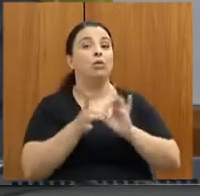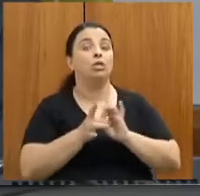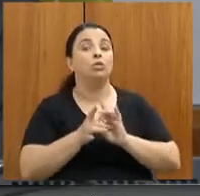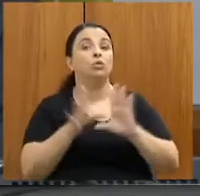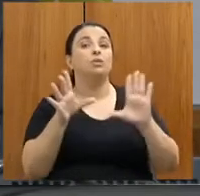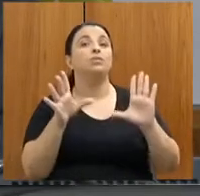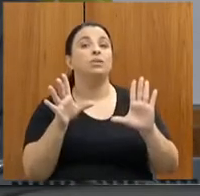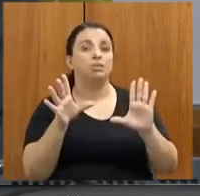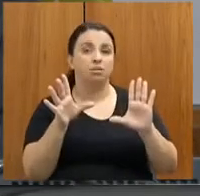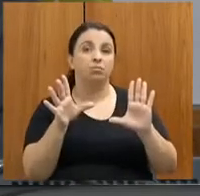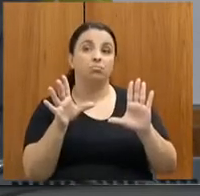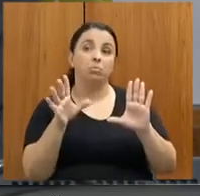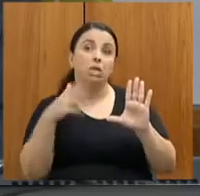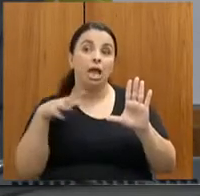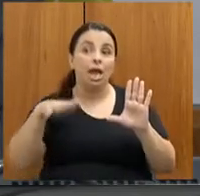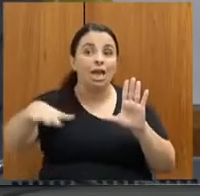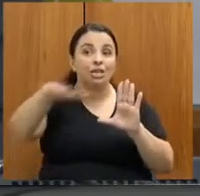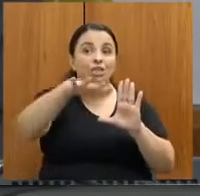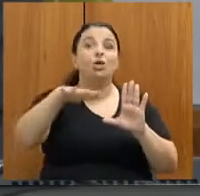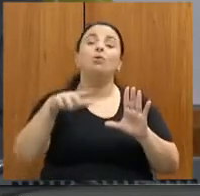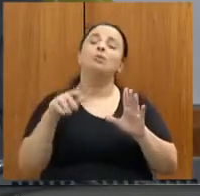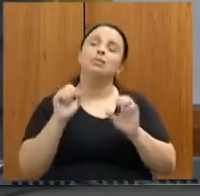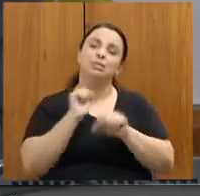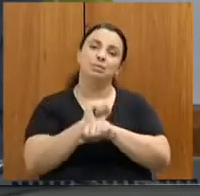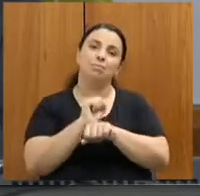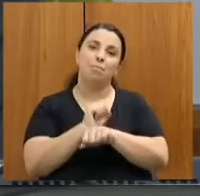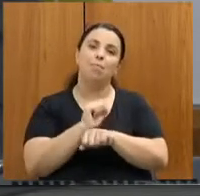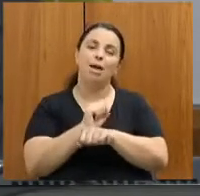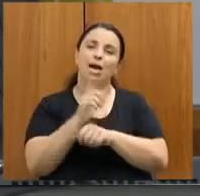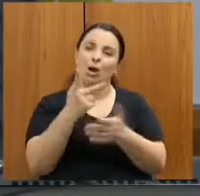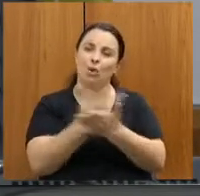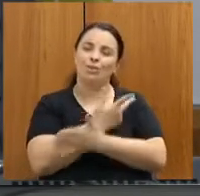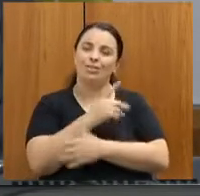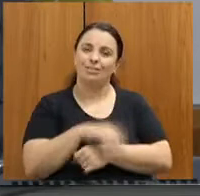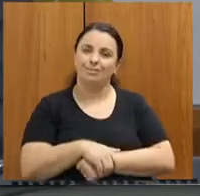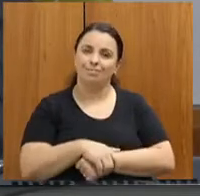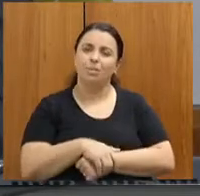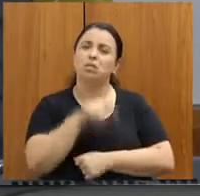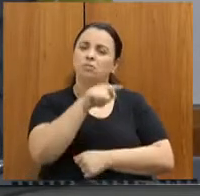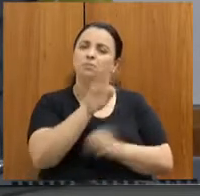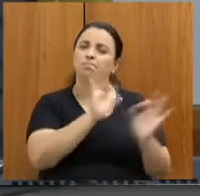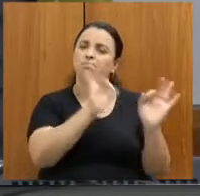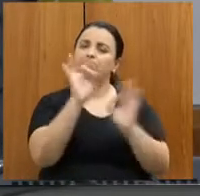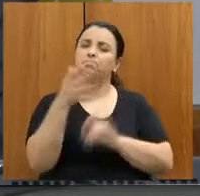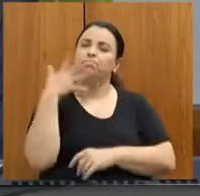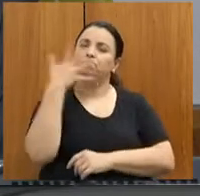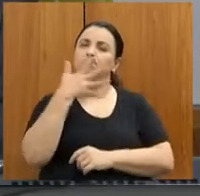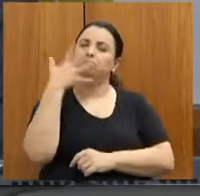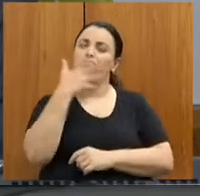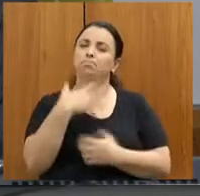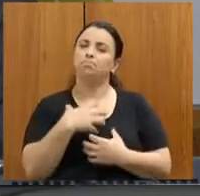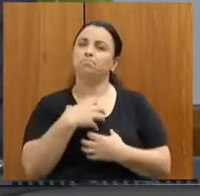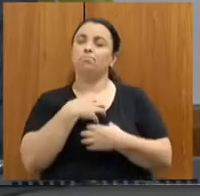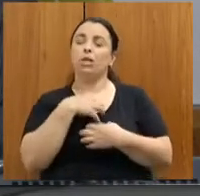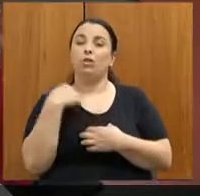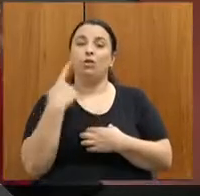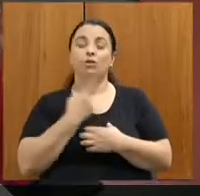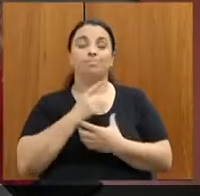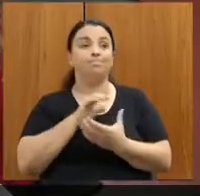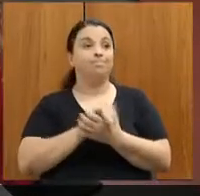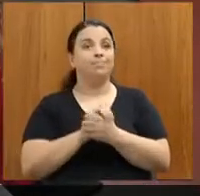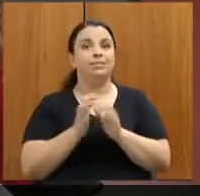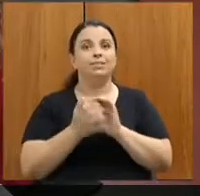esperado por toda a região dessa fala de vossa excelência Sem dúvida alguma nos traz Muita ansiedade